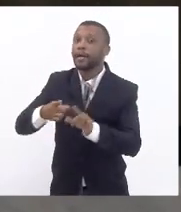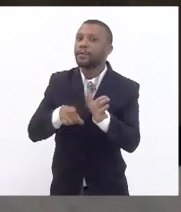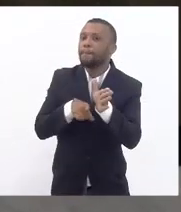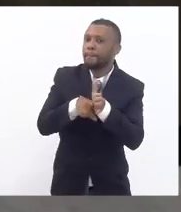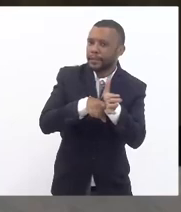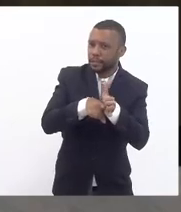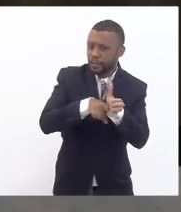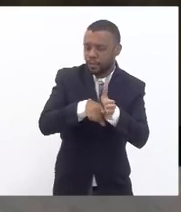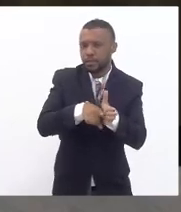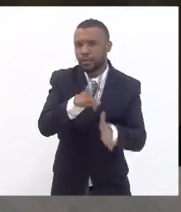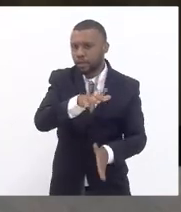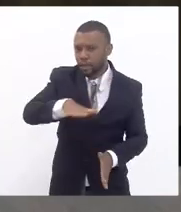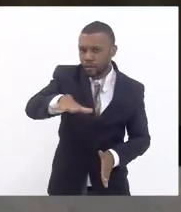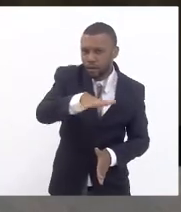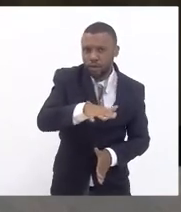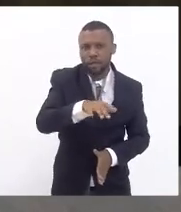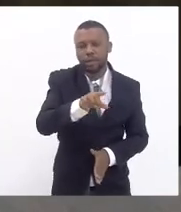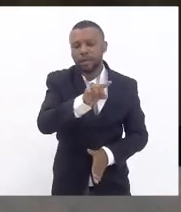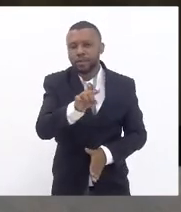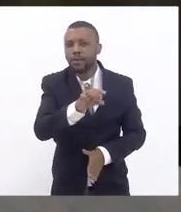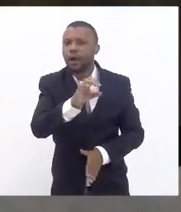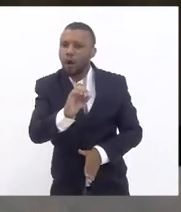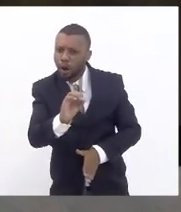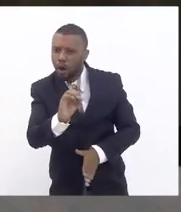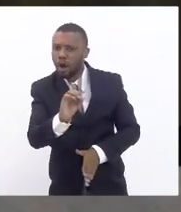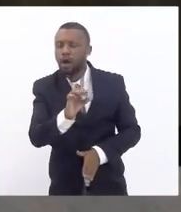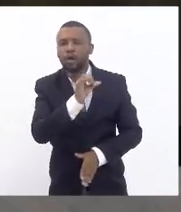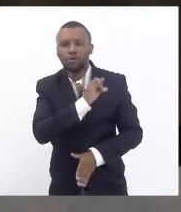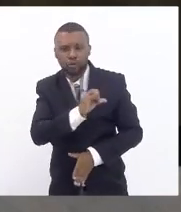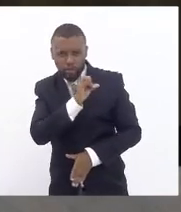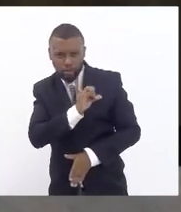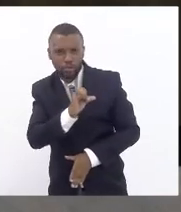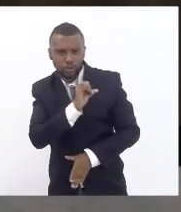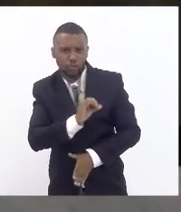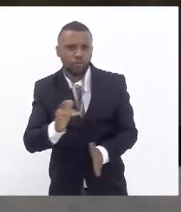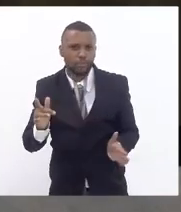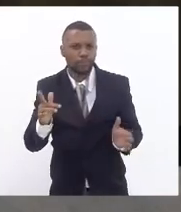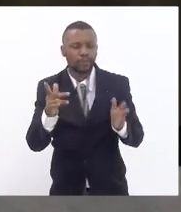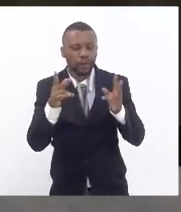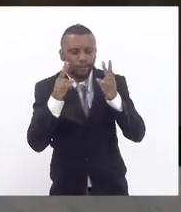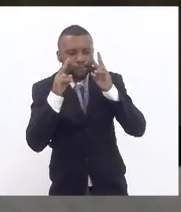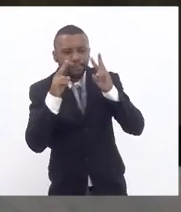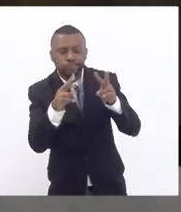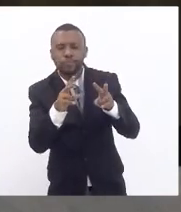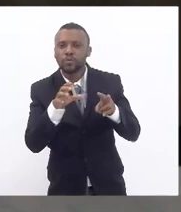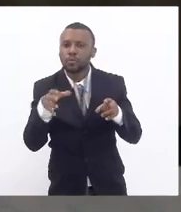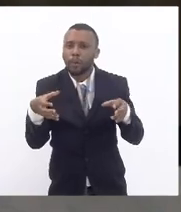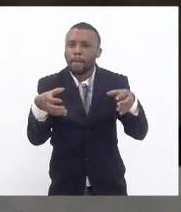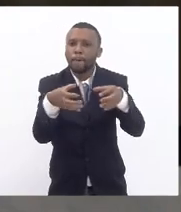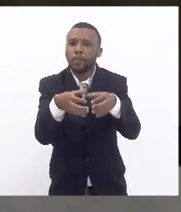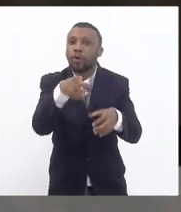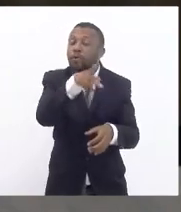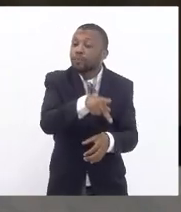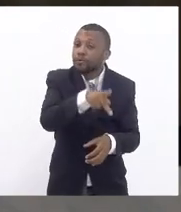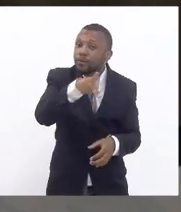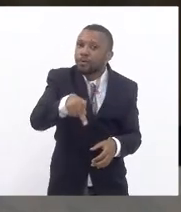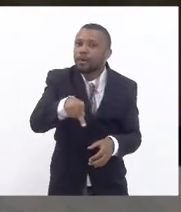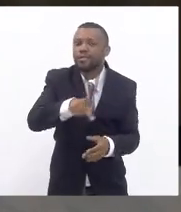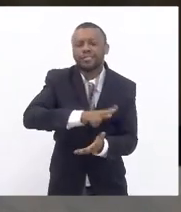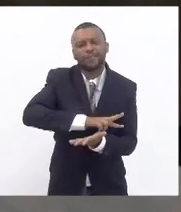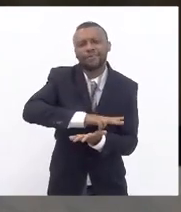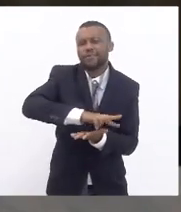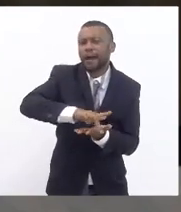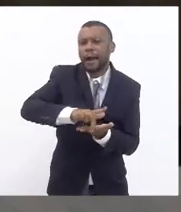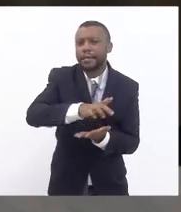Zona Oeste da cidade do Rio de Janeiro. Do ponto de vista do corpo docente nas diferentes áreas do